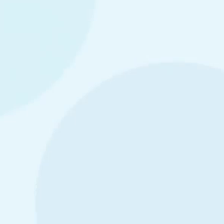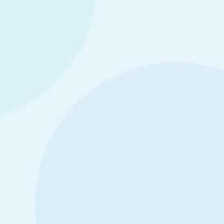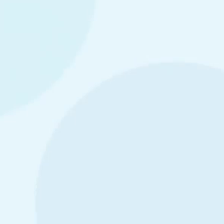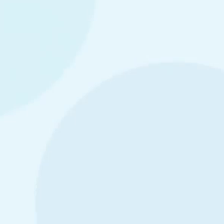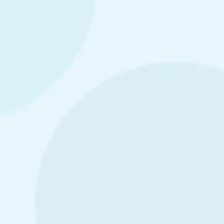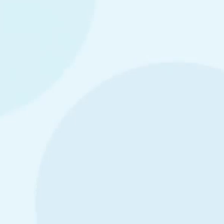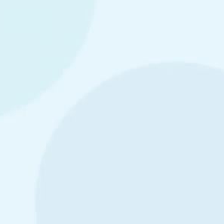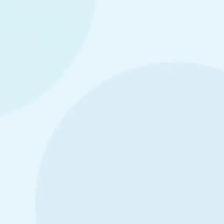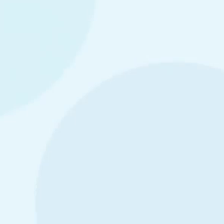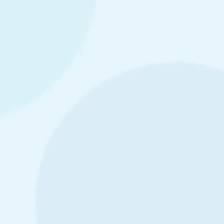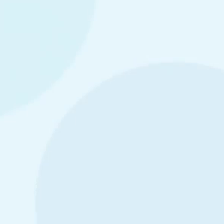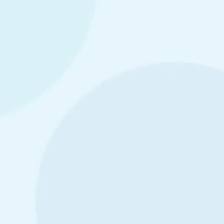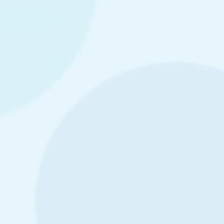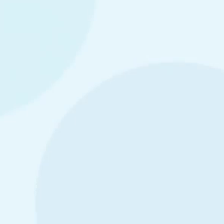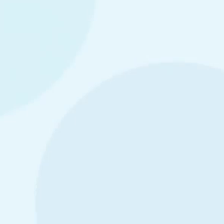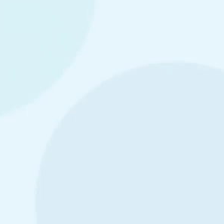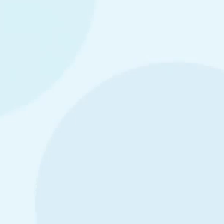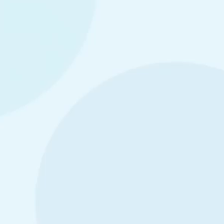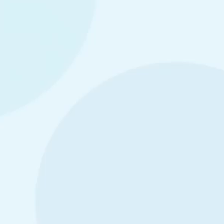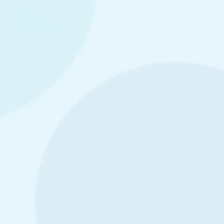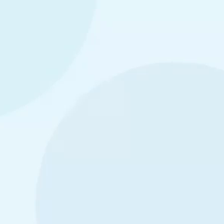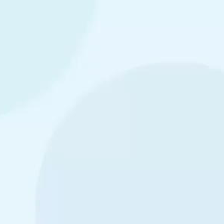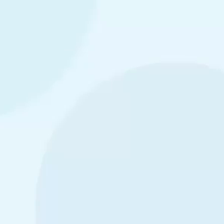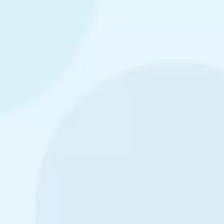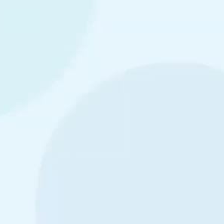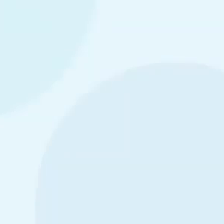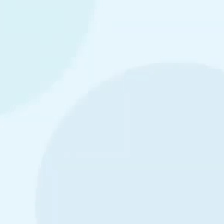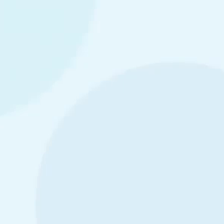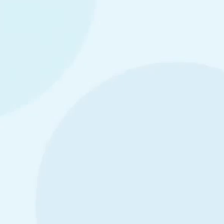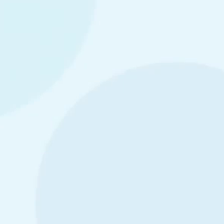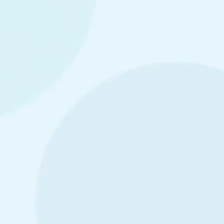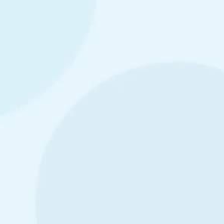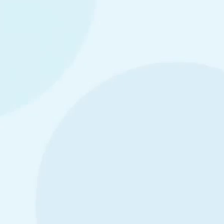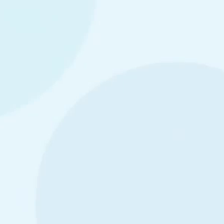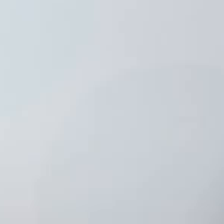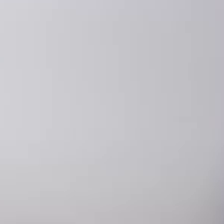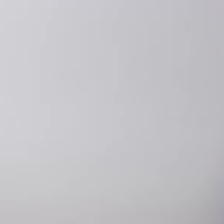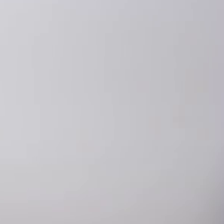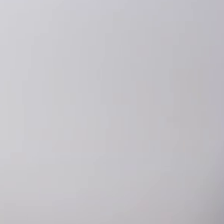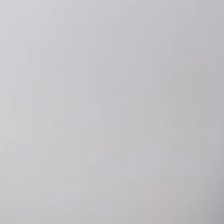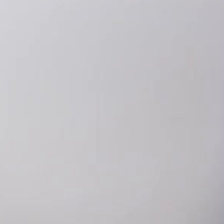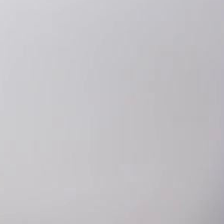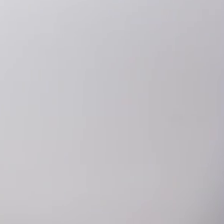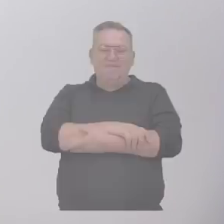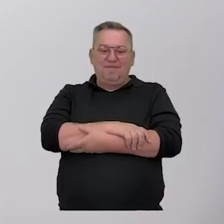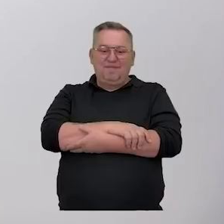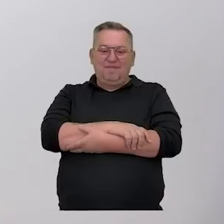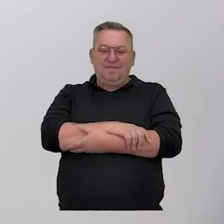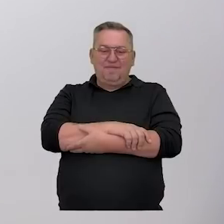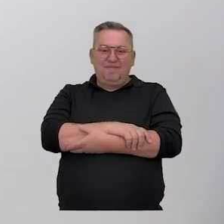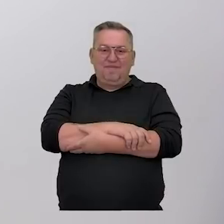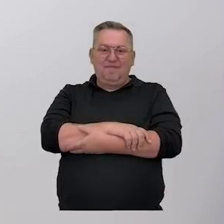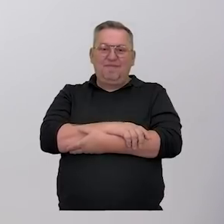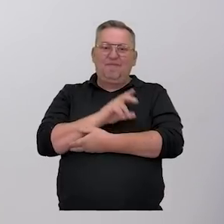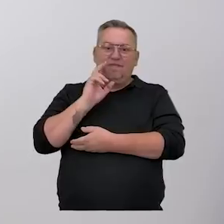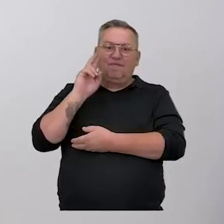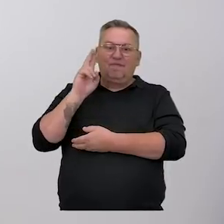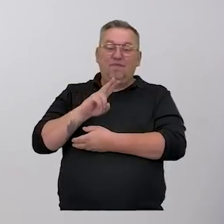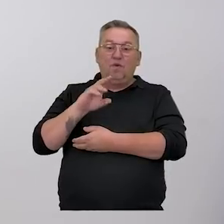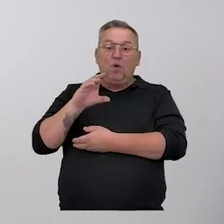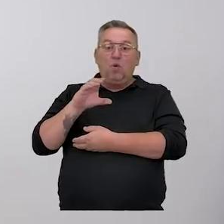E também argumento. Qual a relação desses três? Ok? Vou dar 2 minutinhos para vocês responderem. Vamos